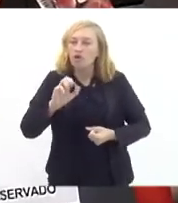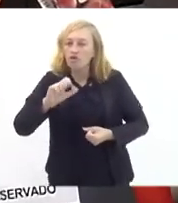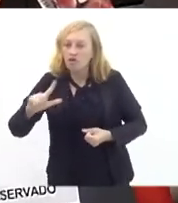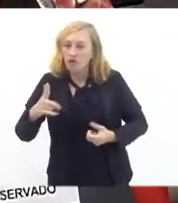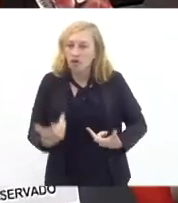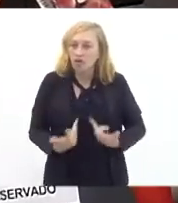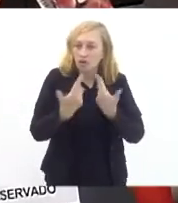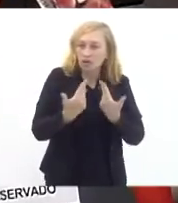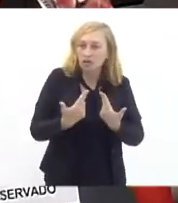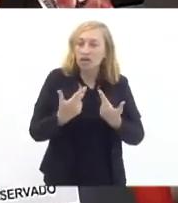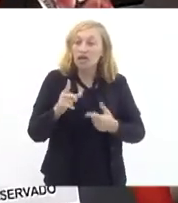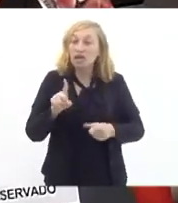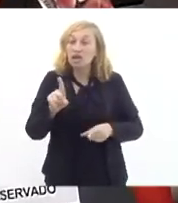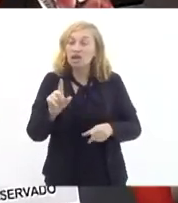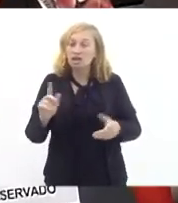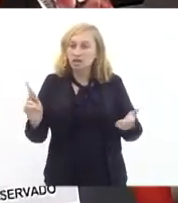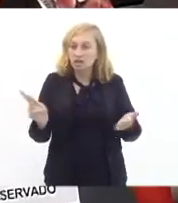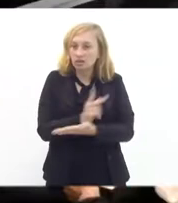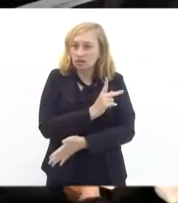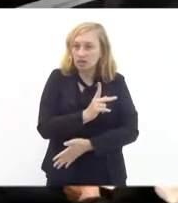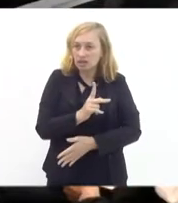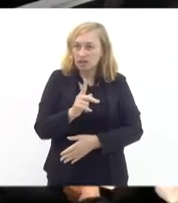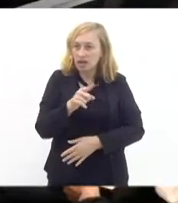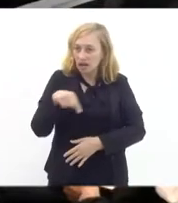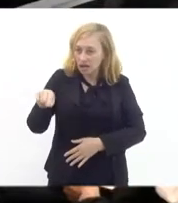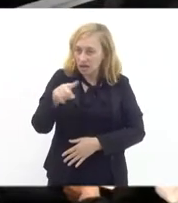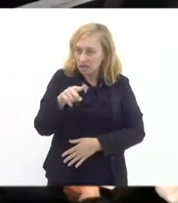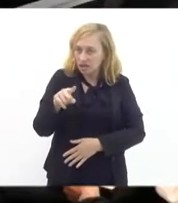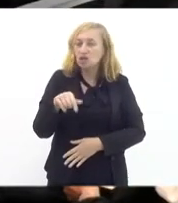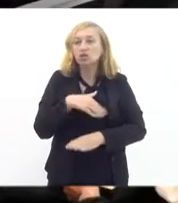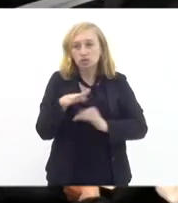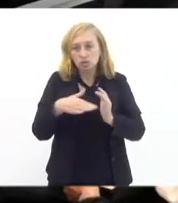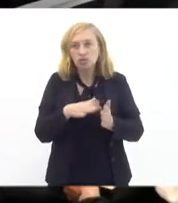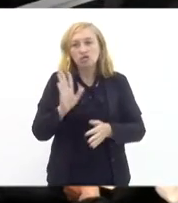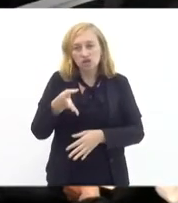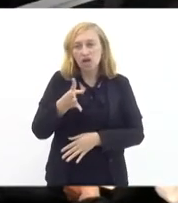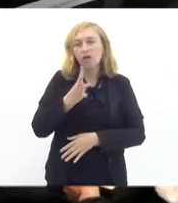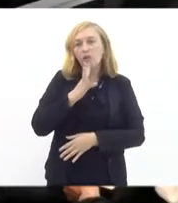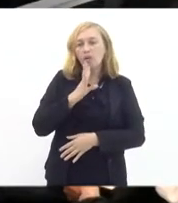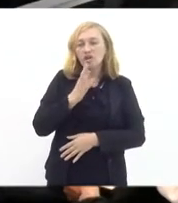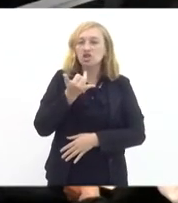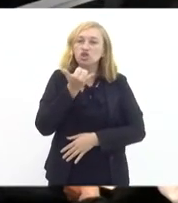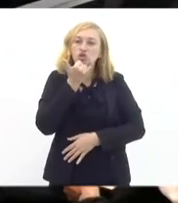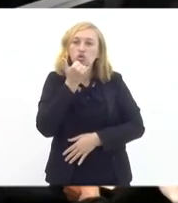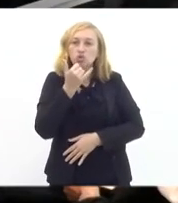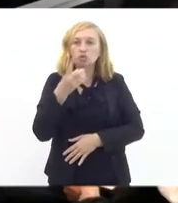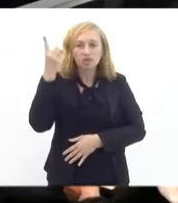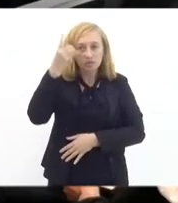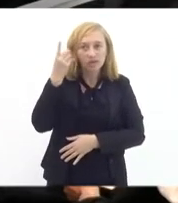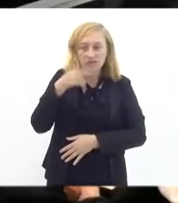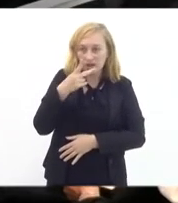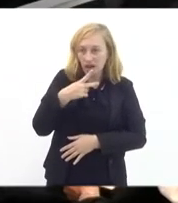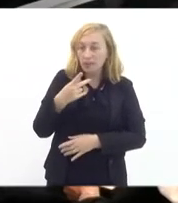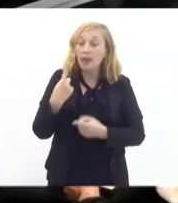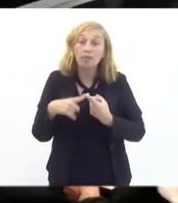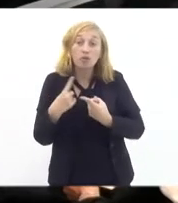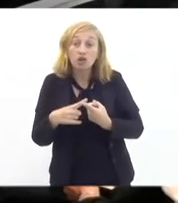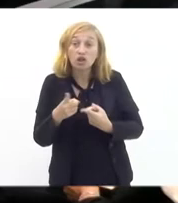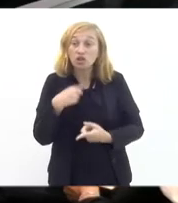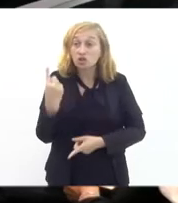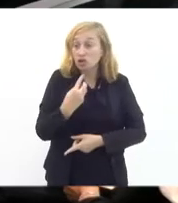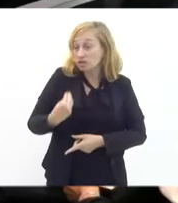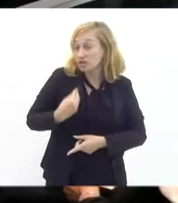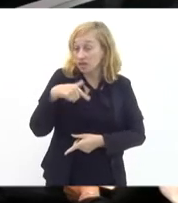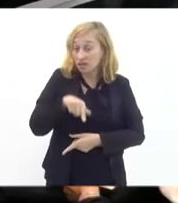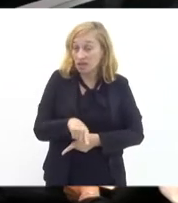aqui que está acontecendo, gente, a maioria aqui já se conhecem. Entendeu, deputado? Desculpa falar assim com o senhor, porque nós estamos